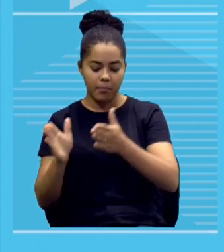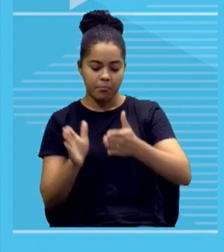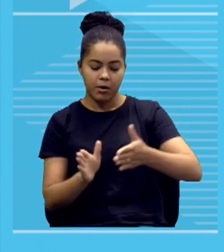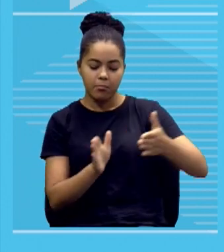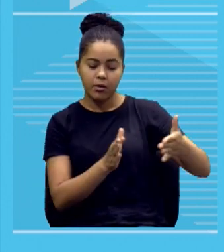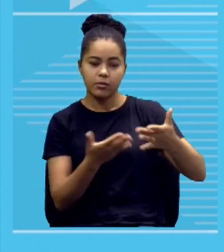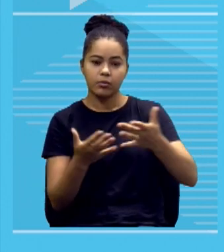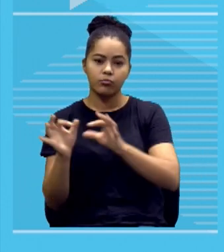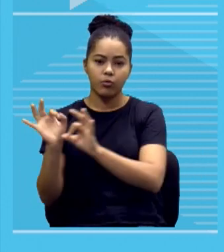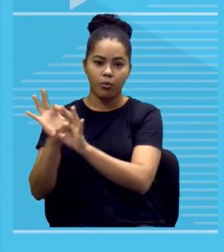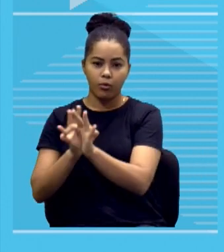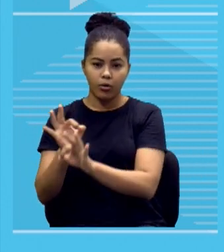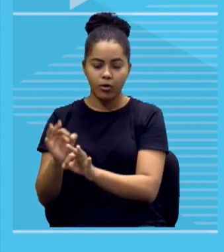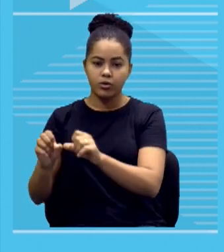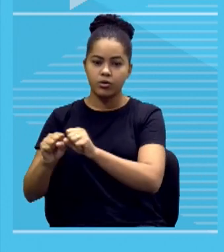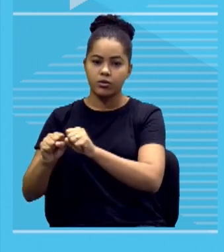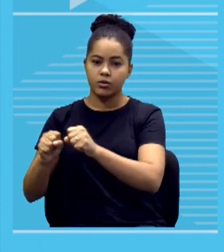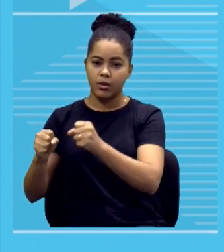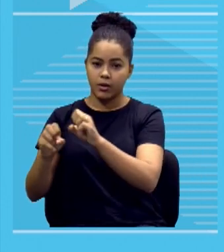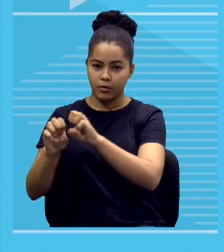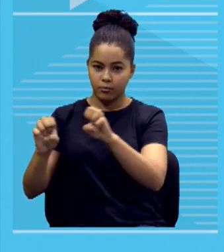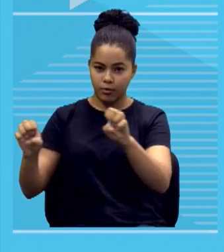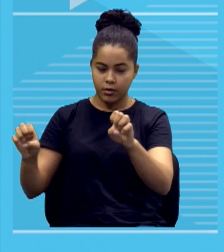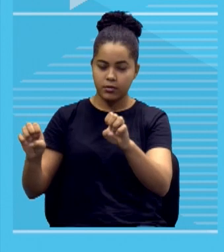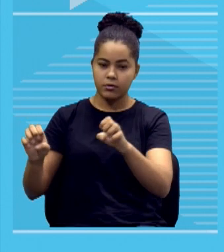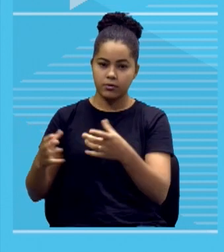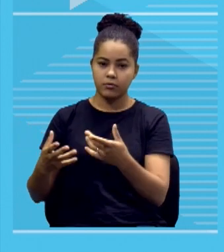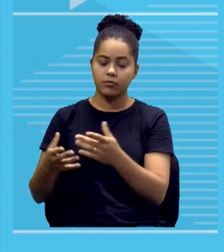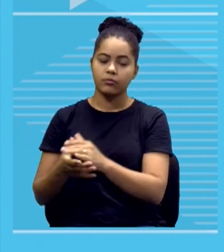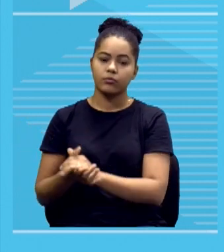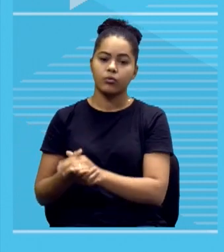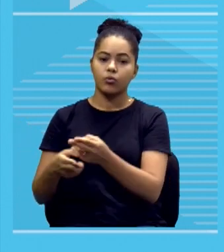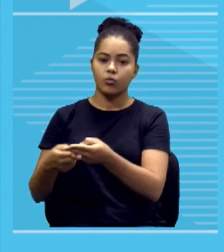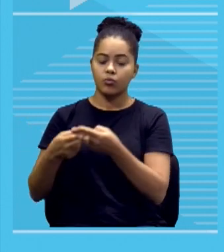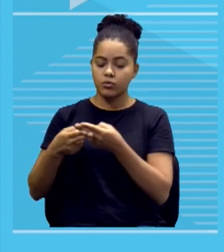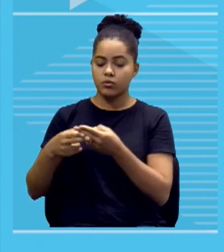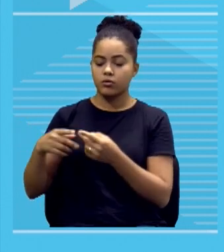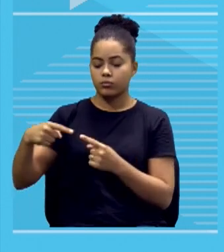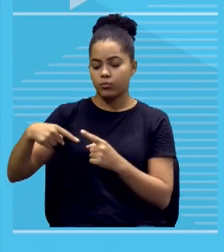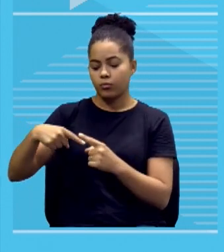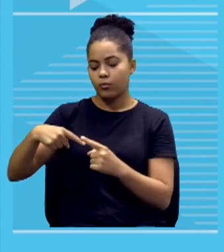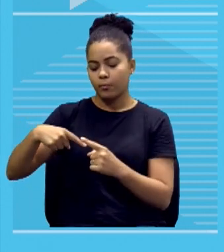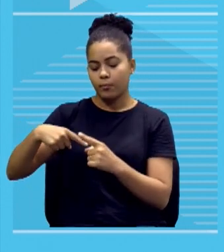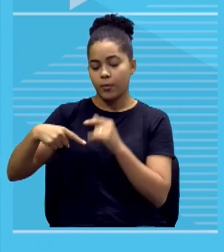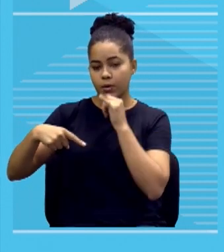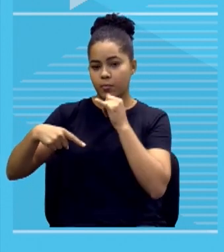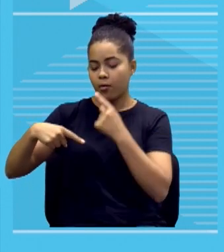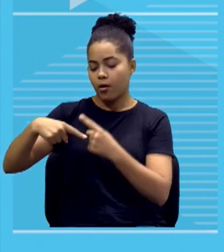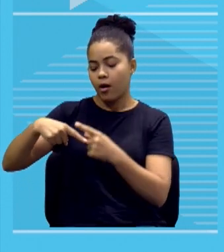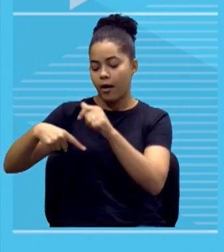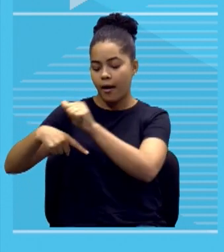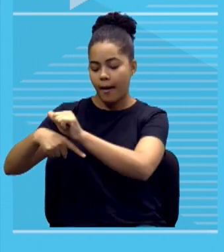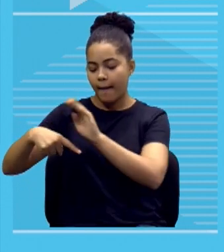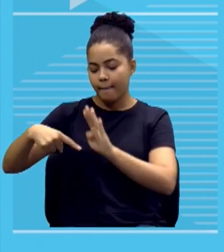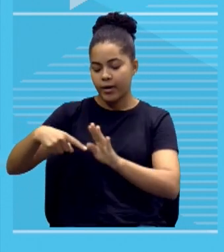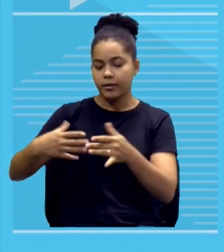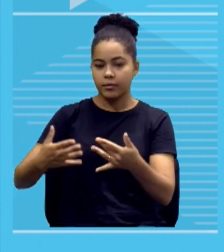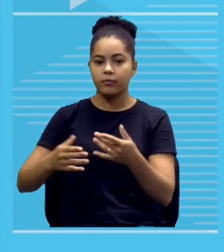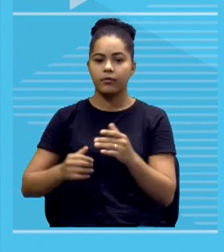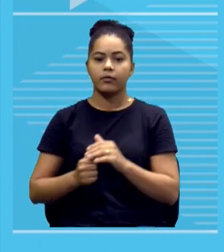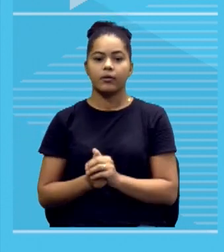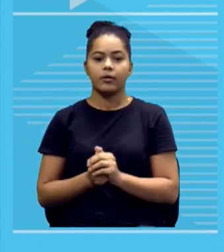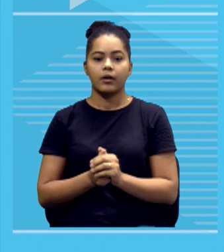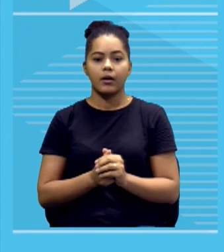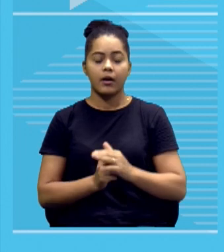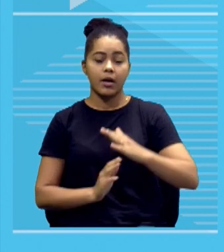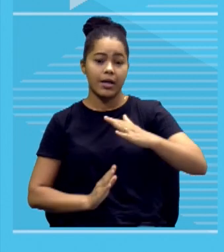um sistema de equação com os 2 pontos dados pelo gráfico e acha o valor da resistência. Pega o valor da resistência e